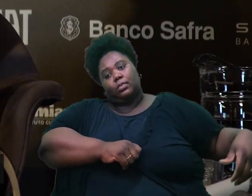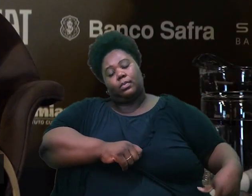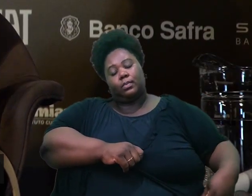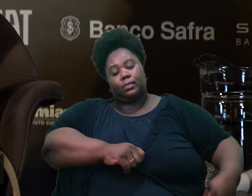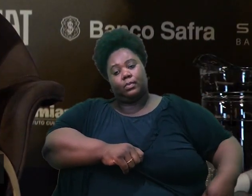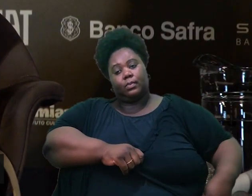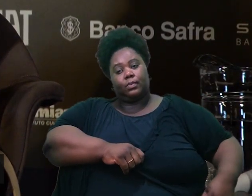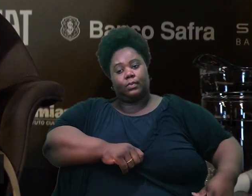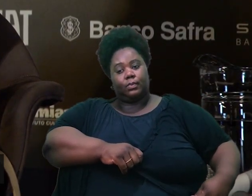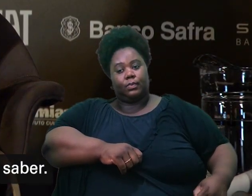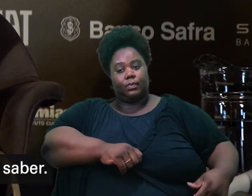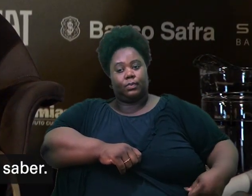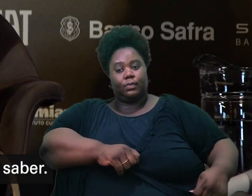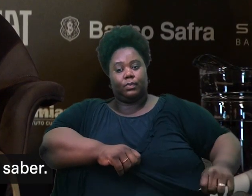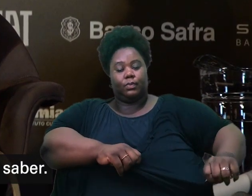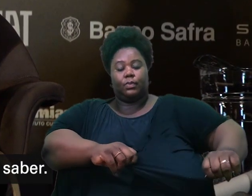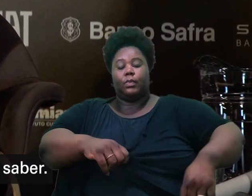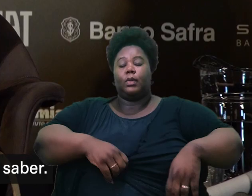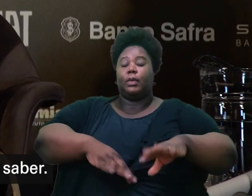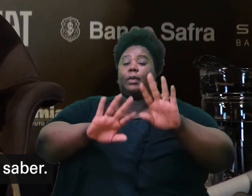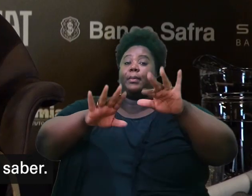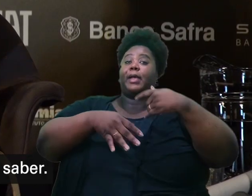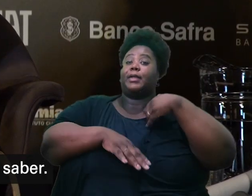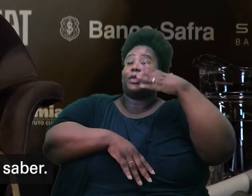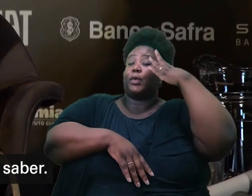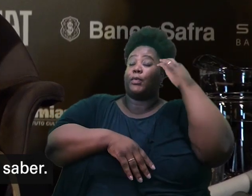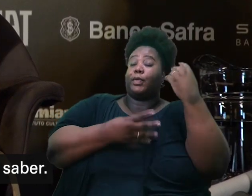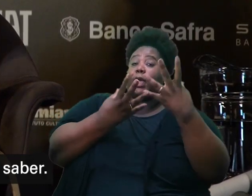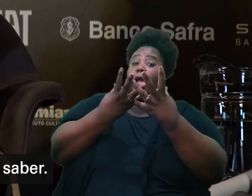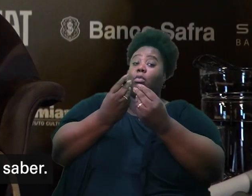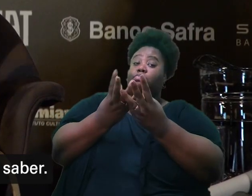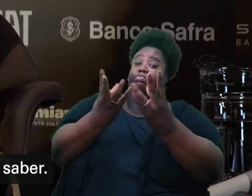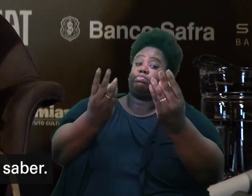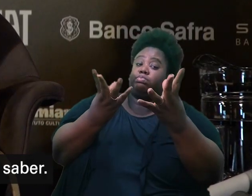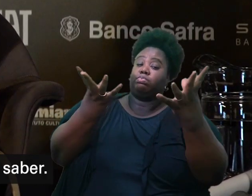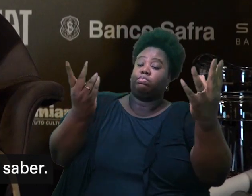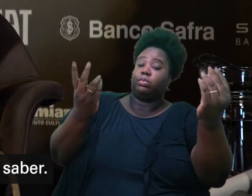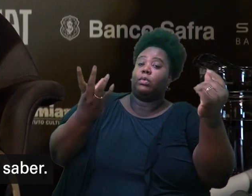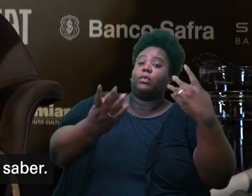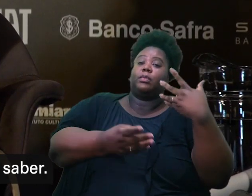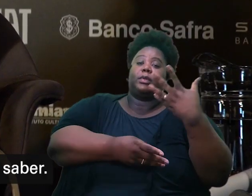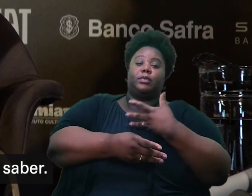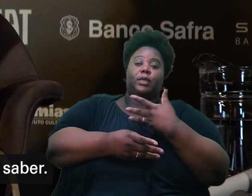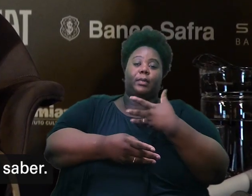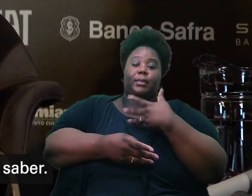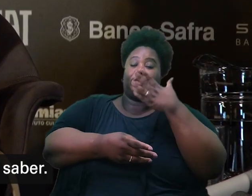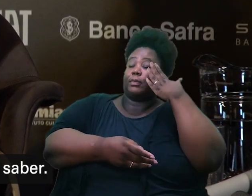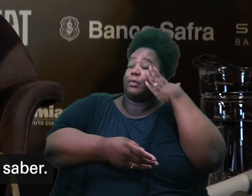fui muito vasta em termos das minhas ambições pelo saber.